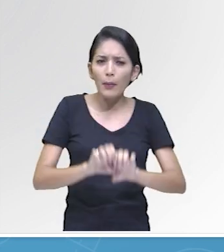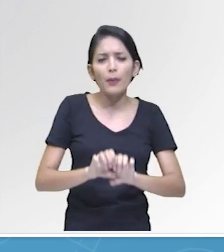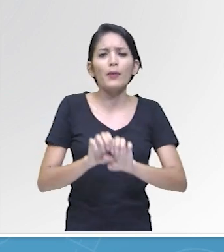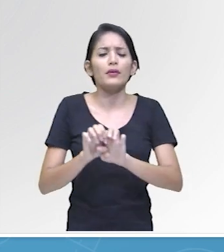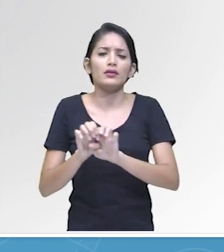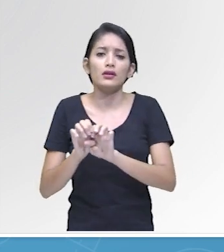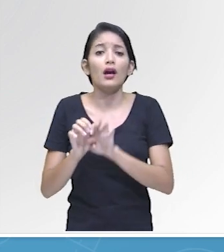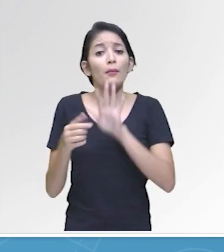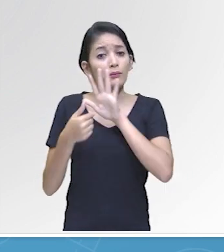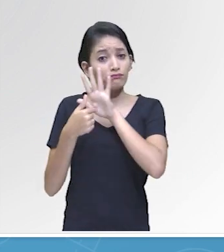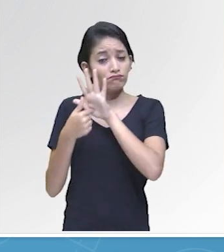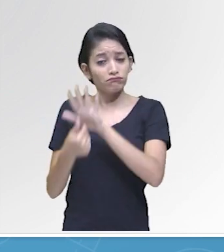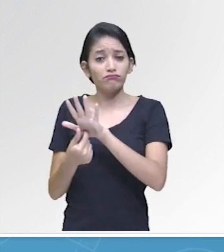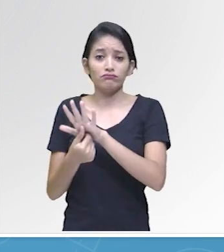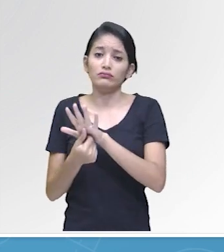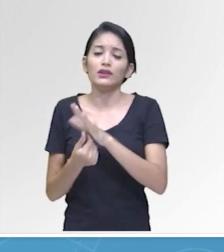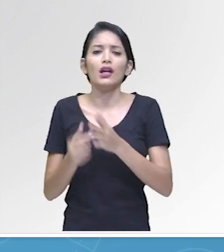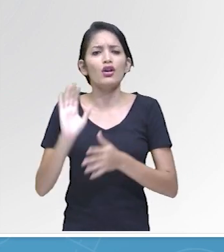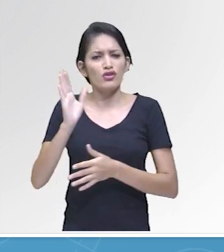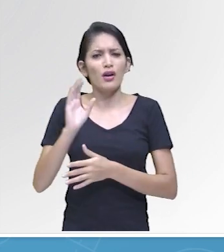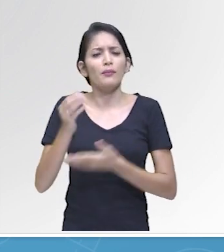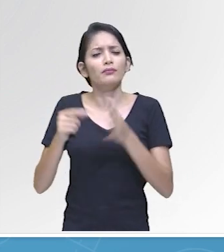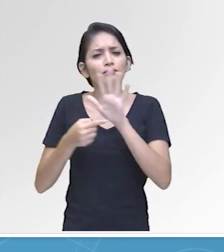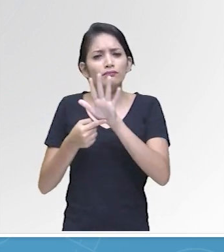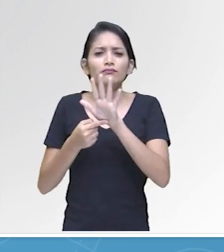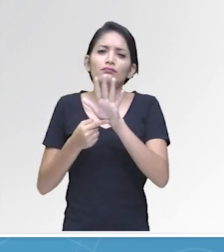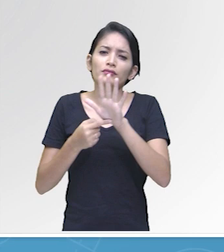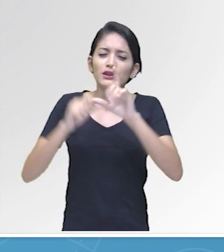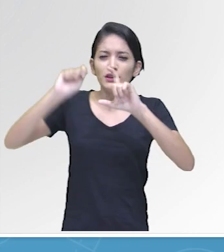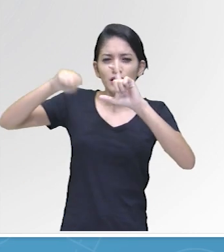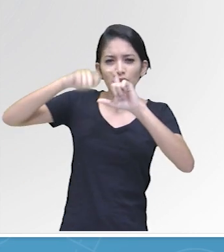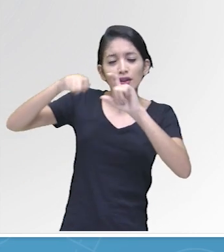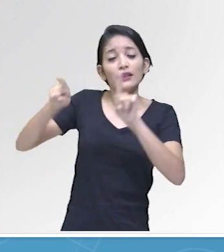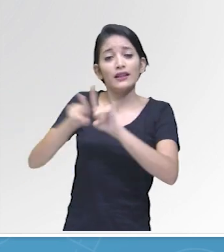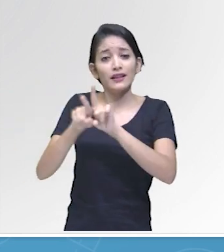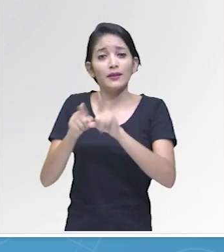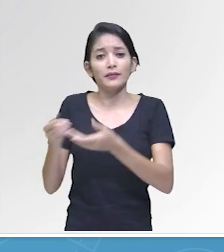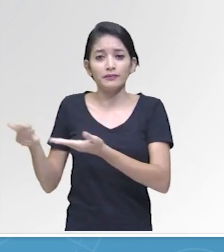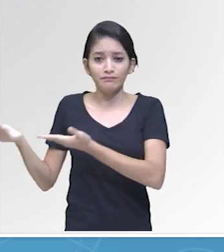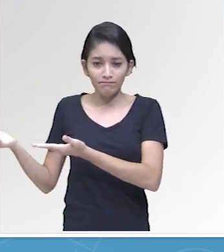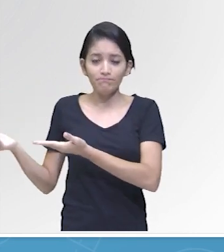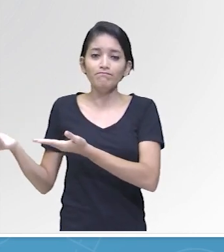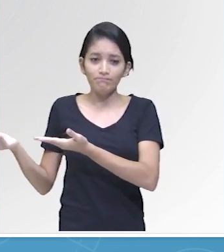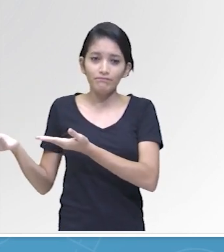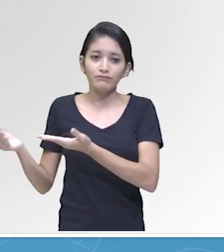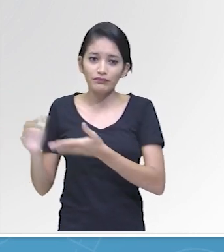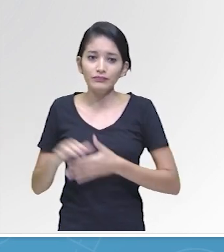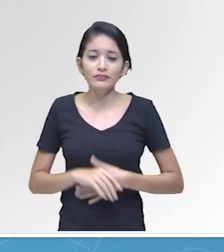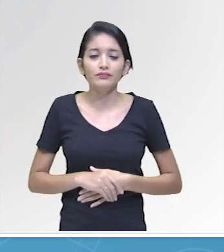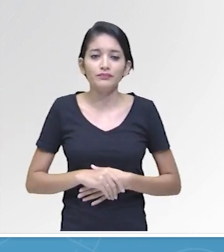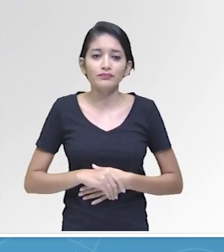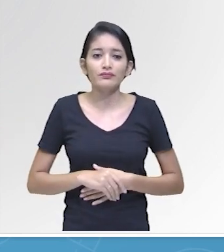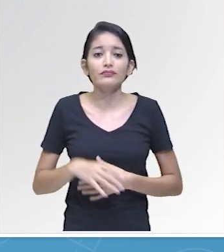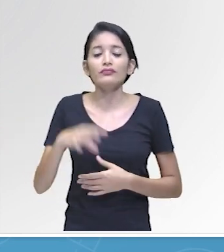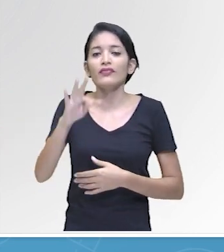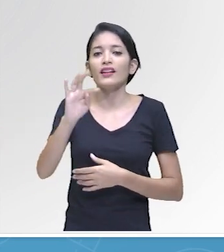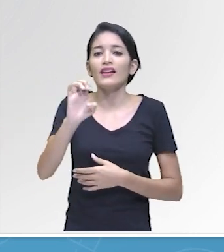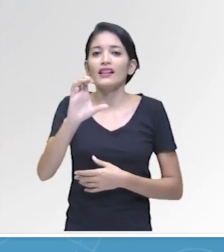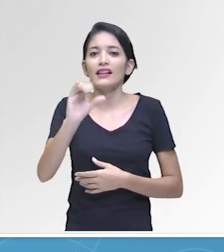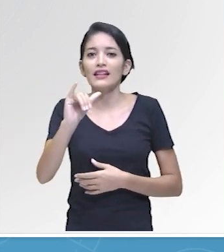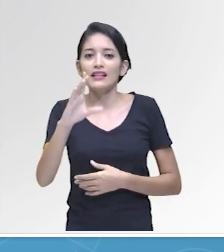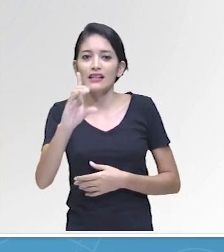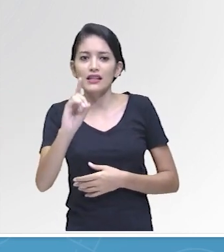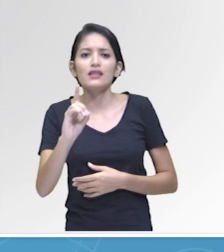dispostas. Então, observem que a gente mostrou no vídeo e aqui está na cartela também. Um tecido, né? Ele é composto